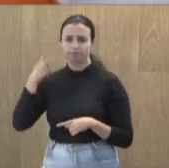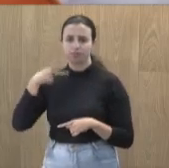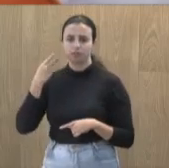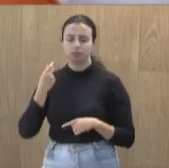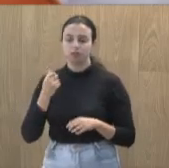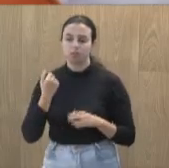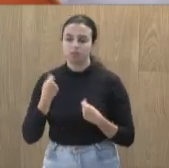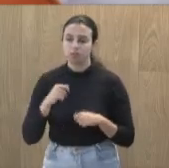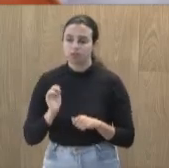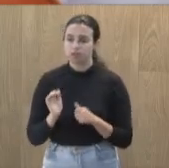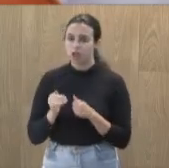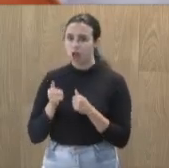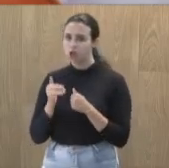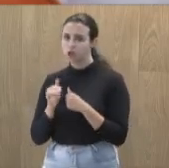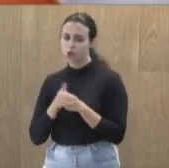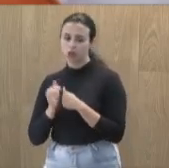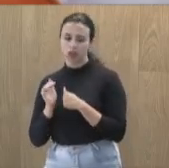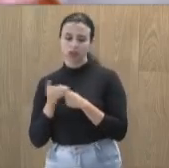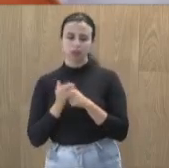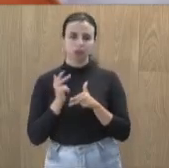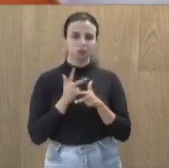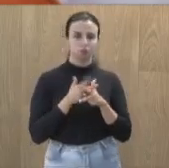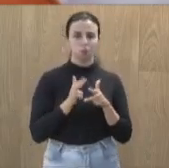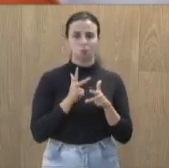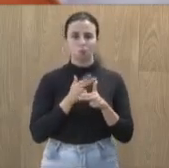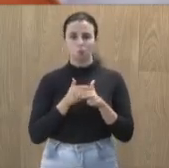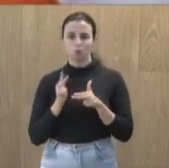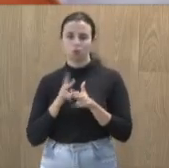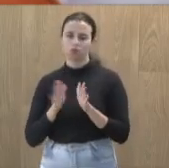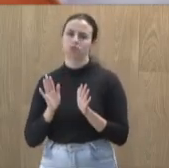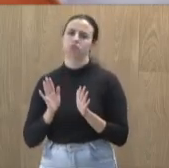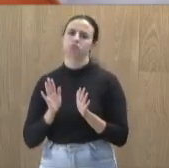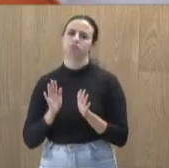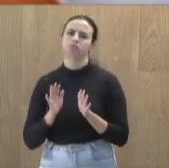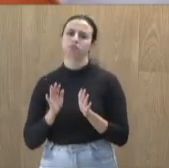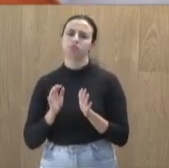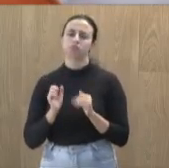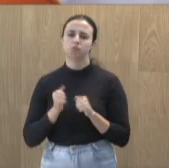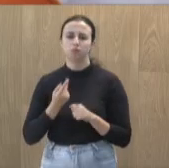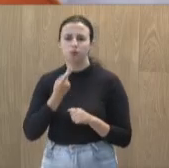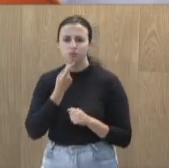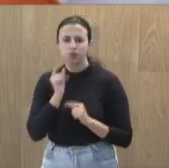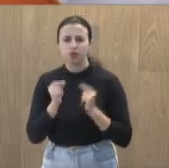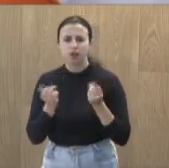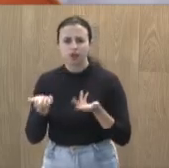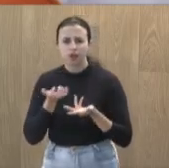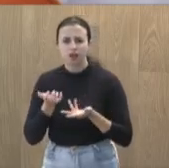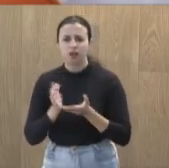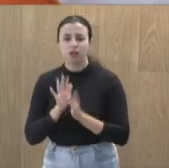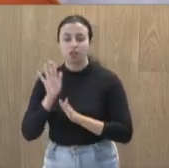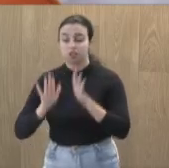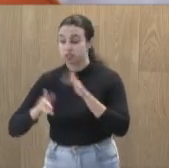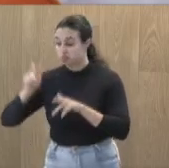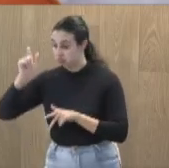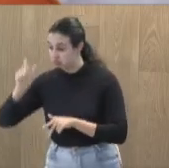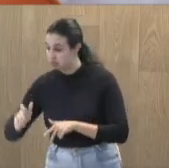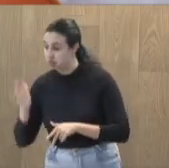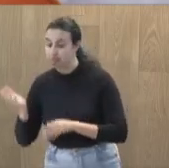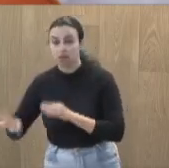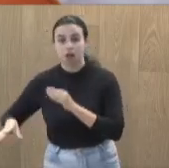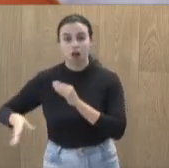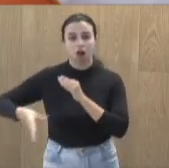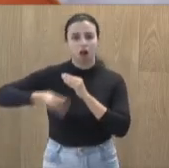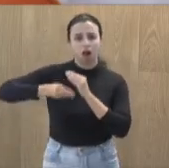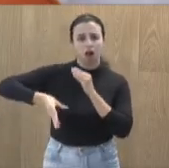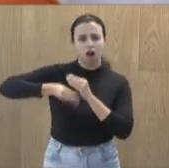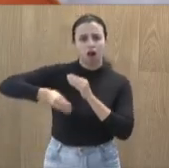esconder? Aqui nós poderíamos ser parteados, quem que seja. Haver a pessoa que quer complementar,